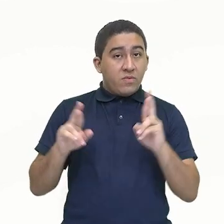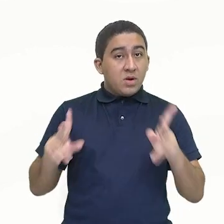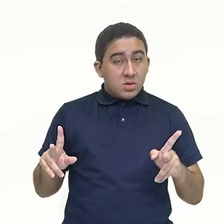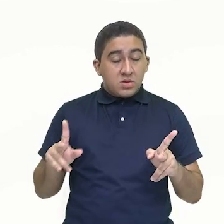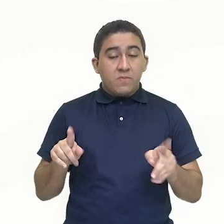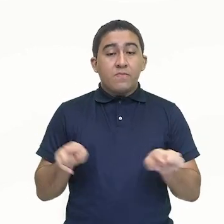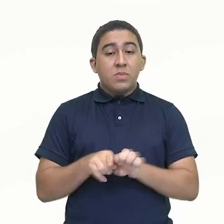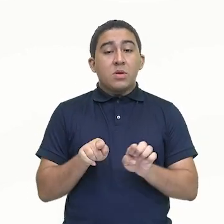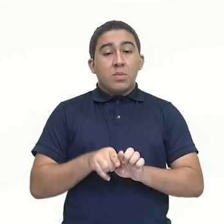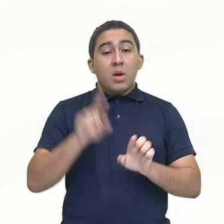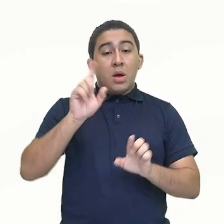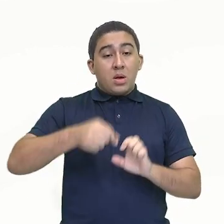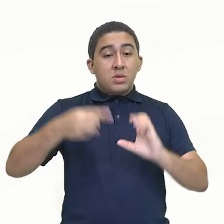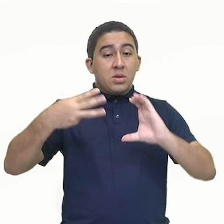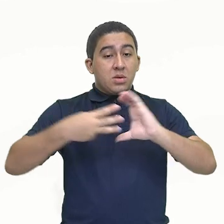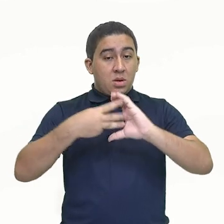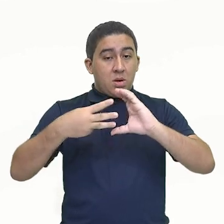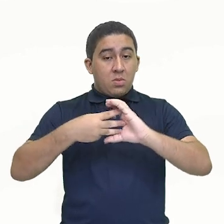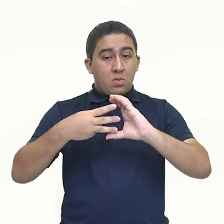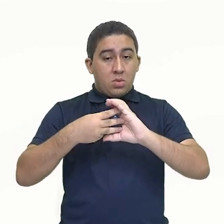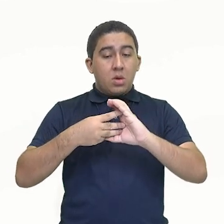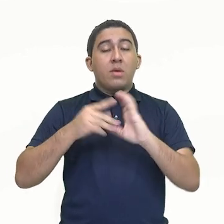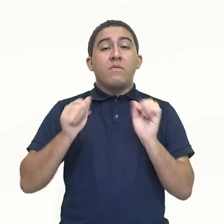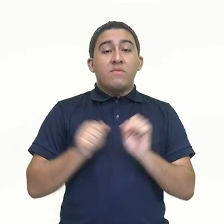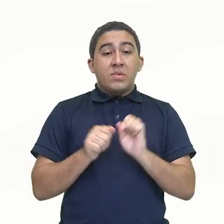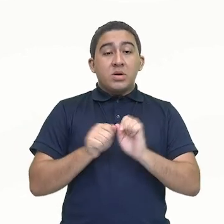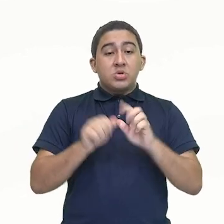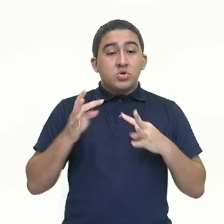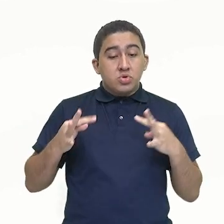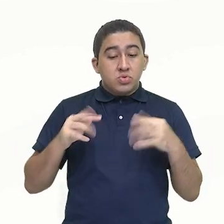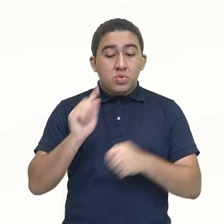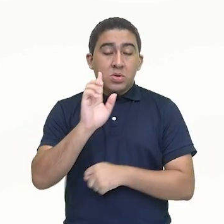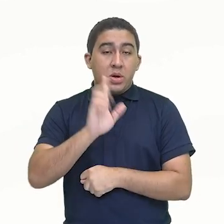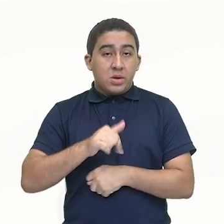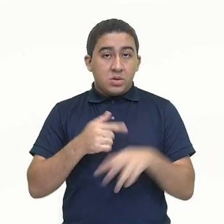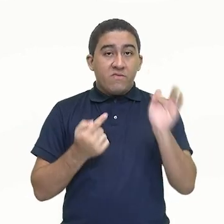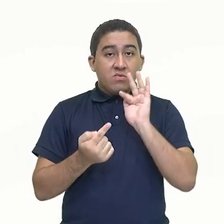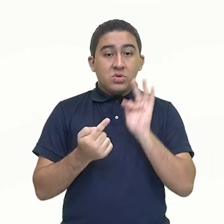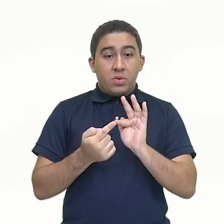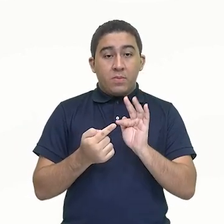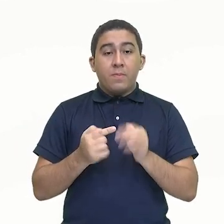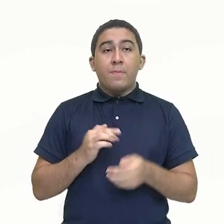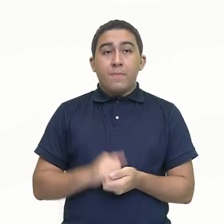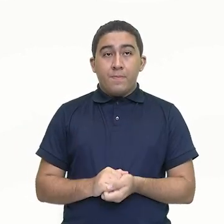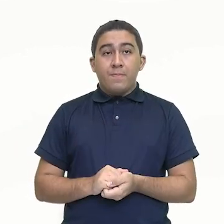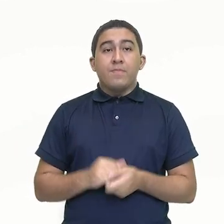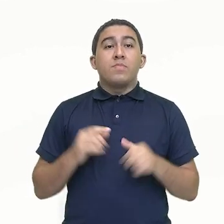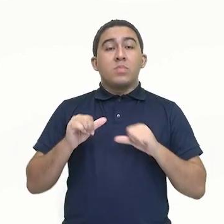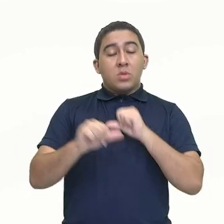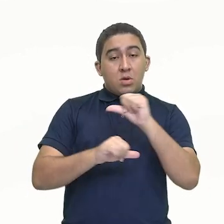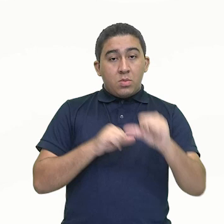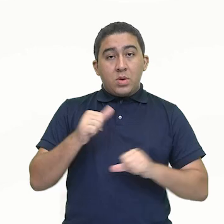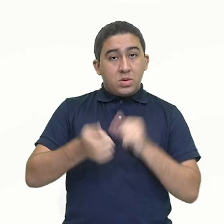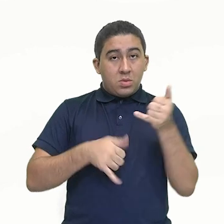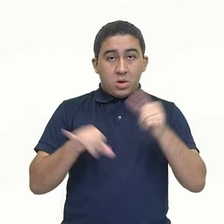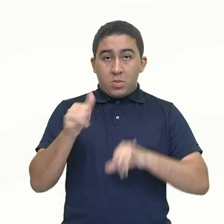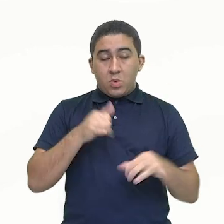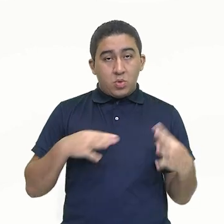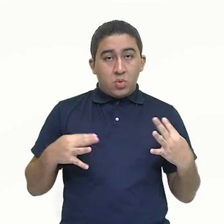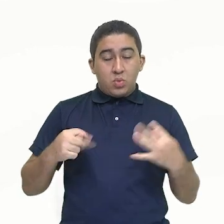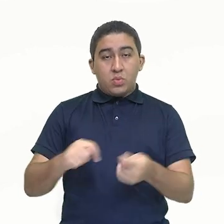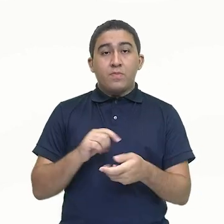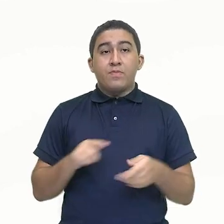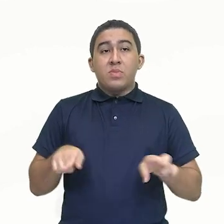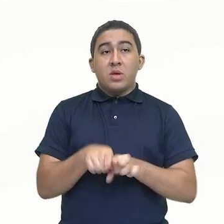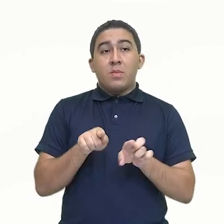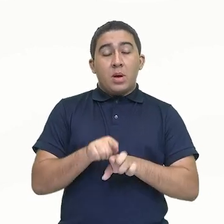e é essa célula, que vai realizar todas essas funções, essas reações químicas. E o